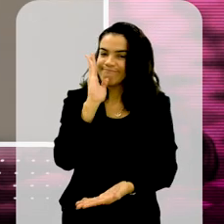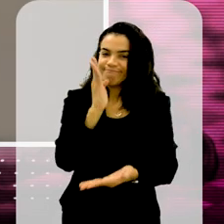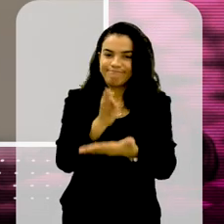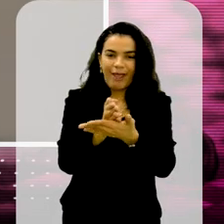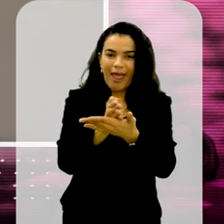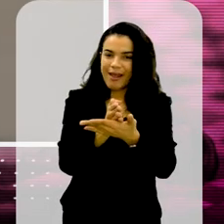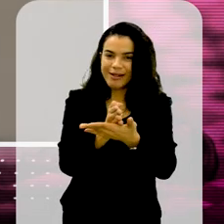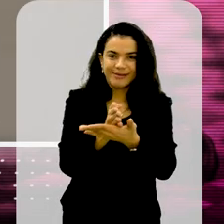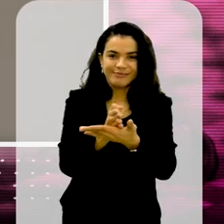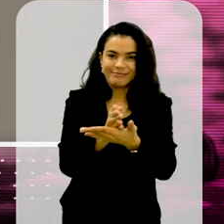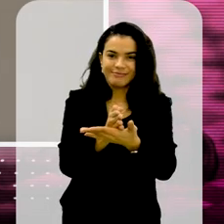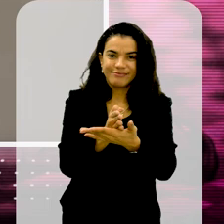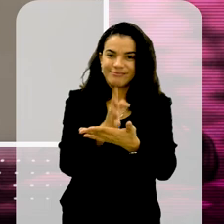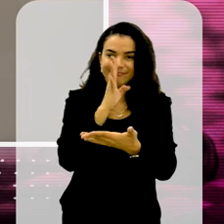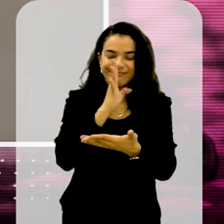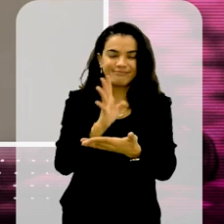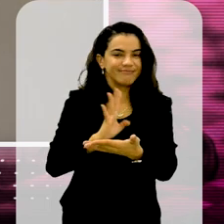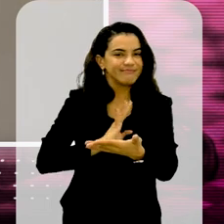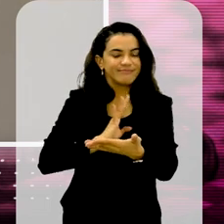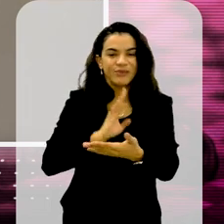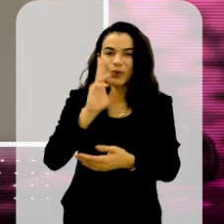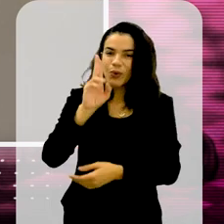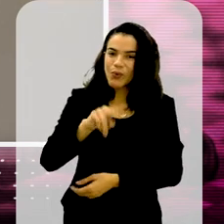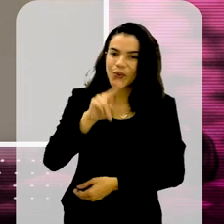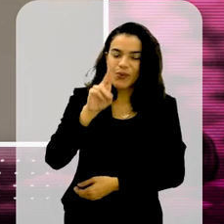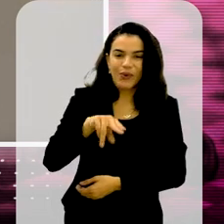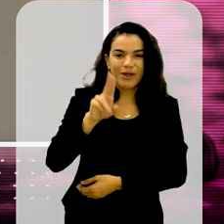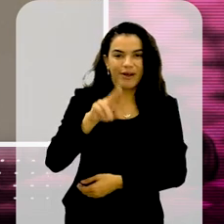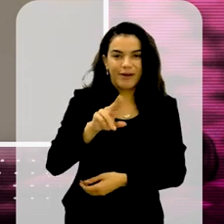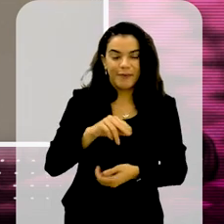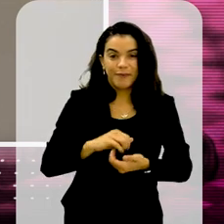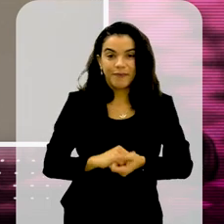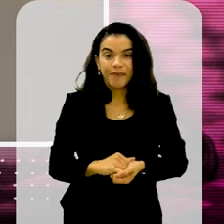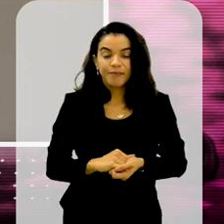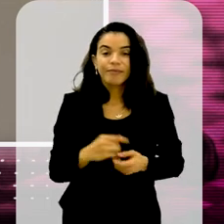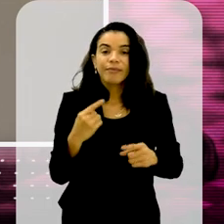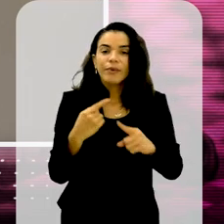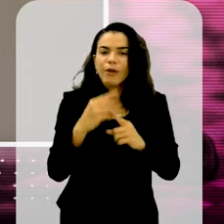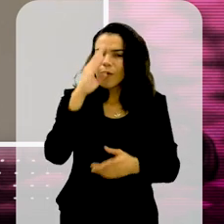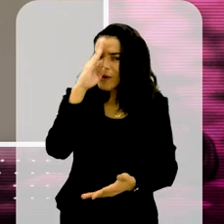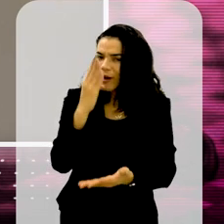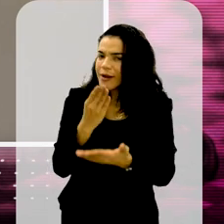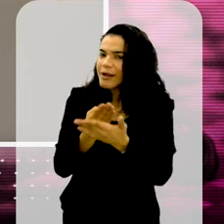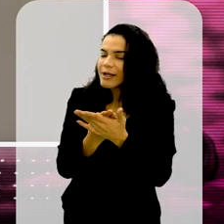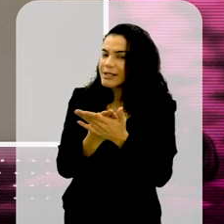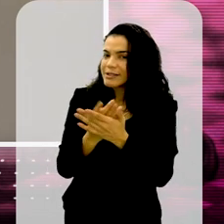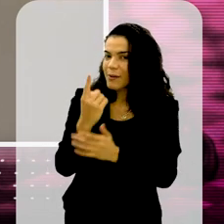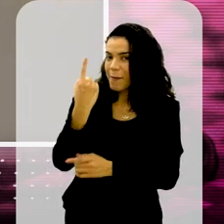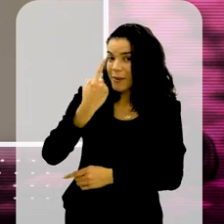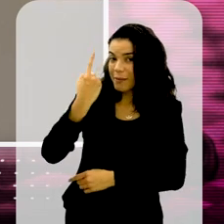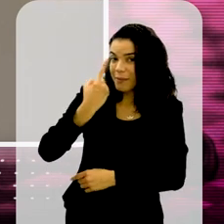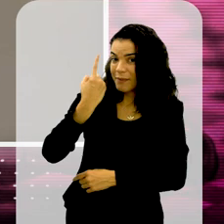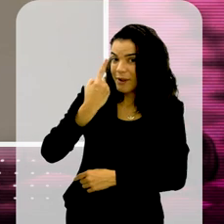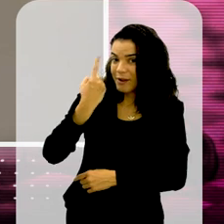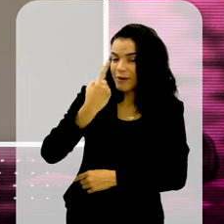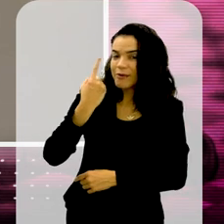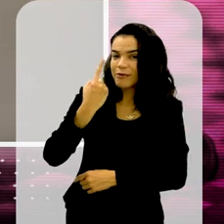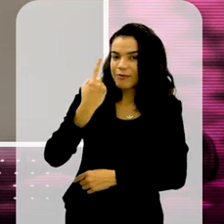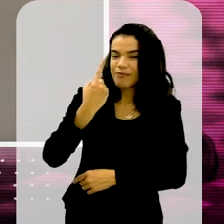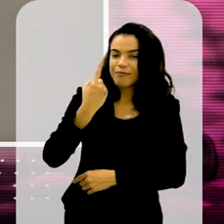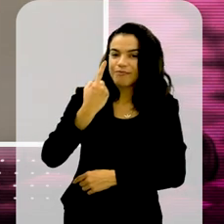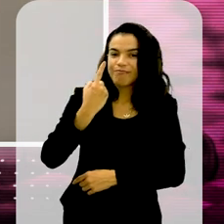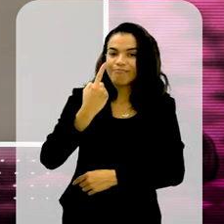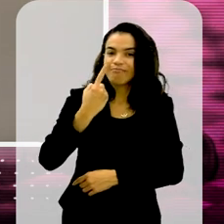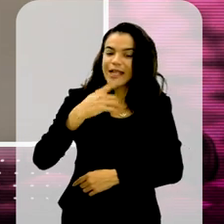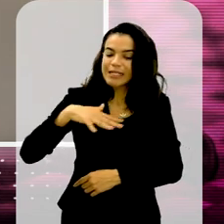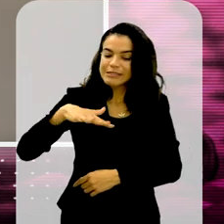Então, não faça isso com você mesma, tá? Em primeiro lugar, porque eu acredito que esse é o primeiro ponto para